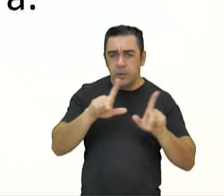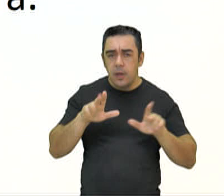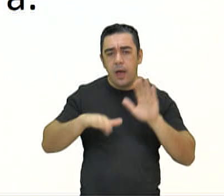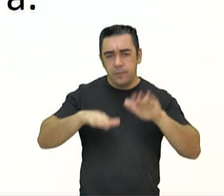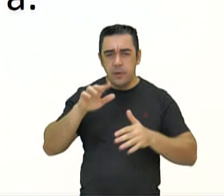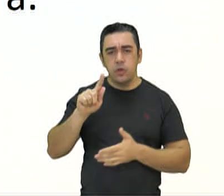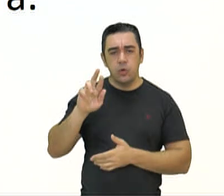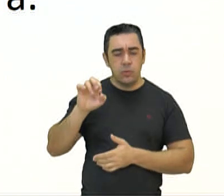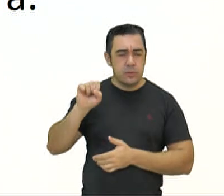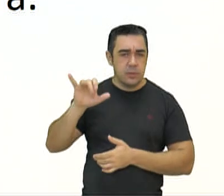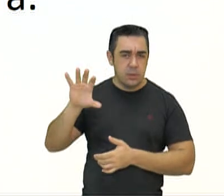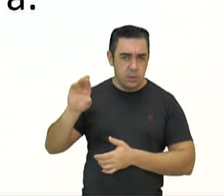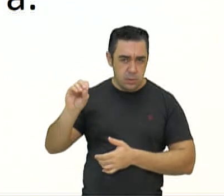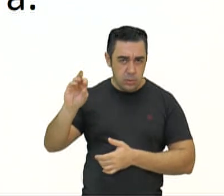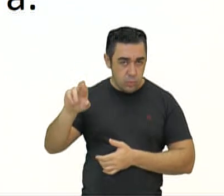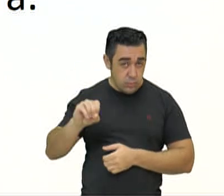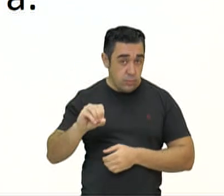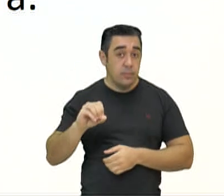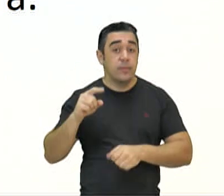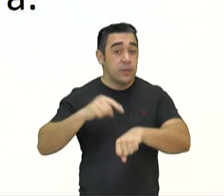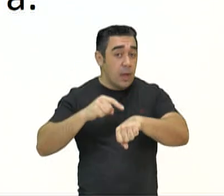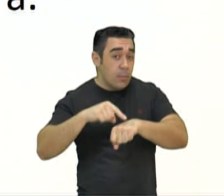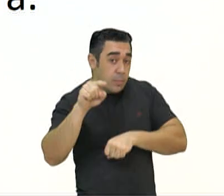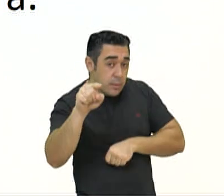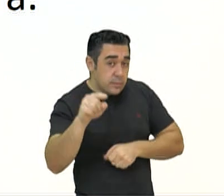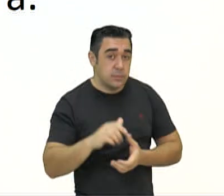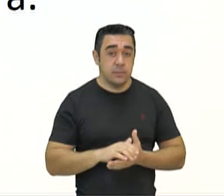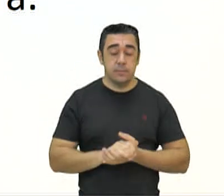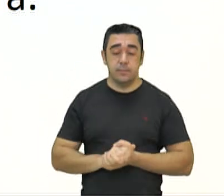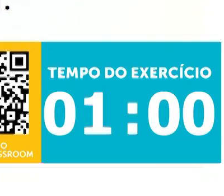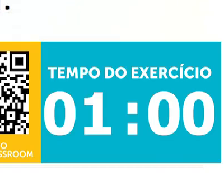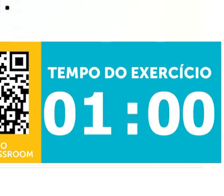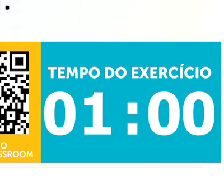grosseira. Tempo para a resposta.